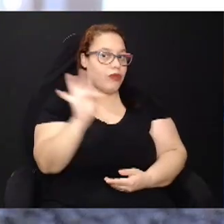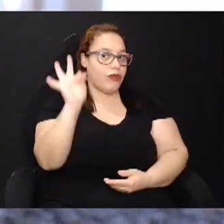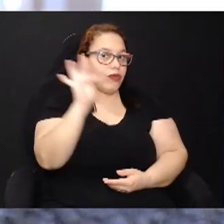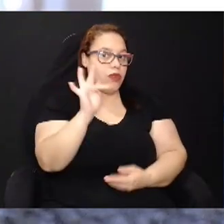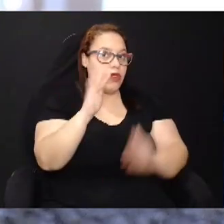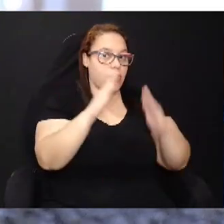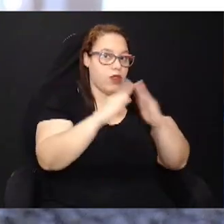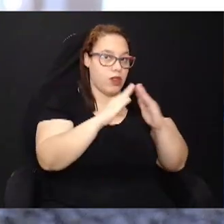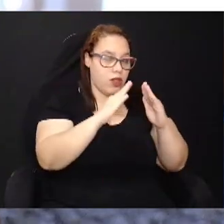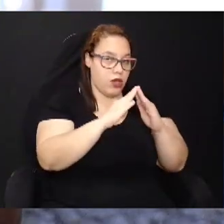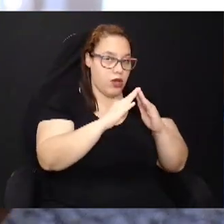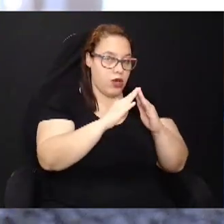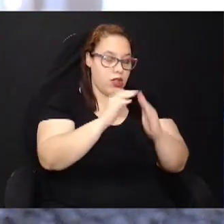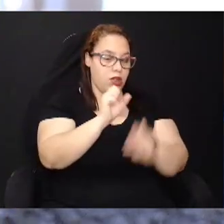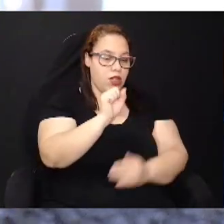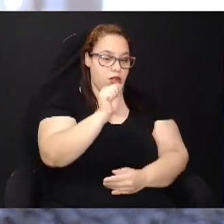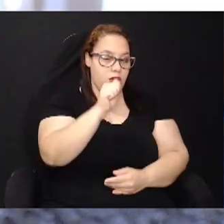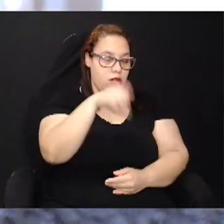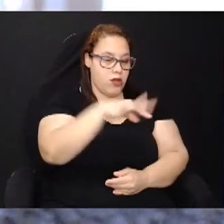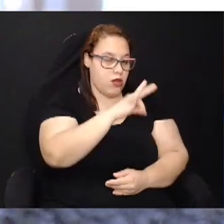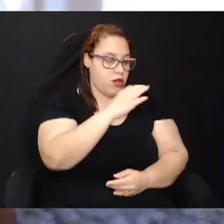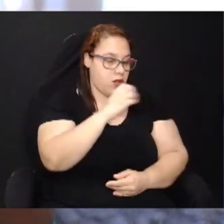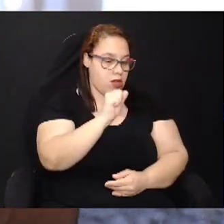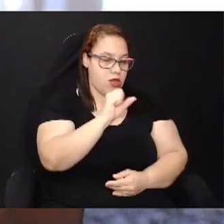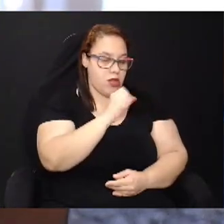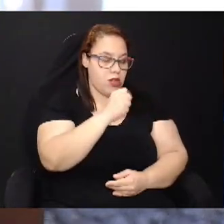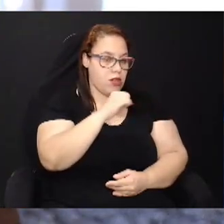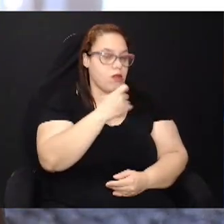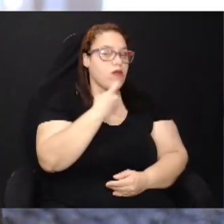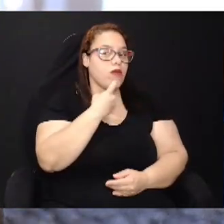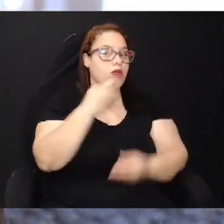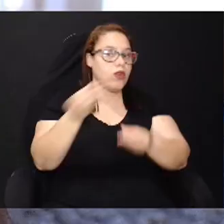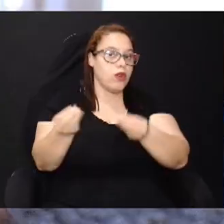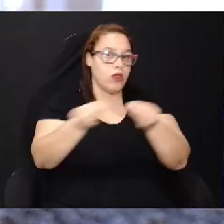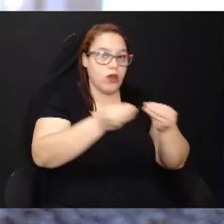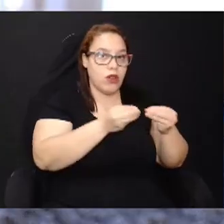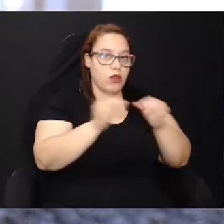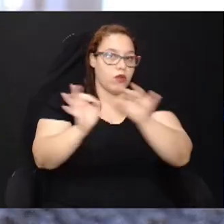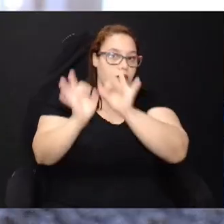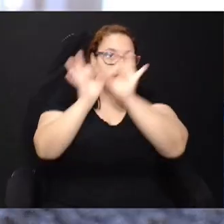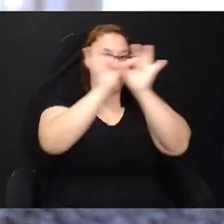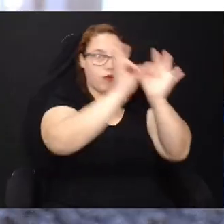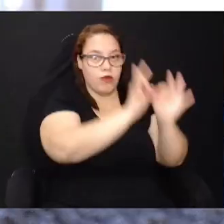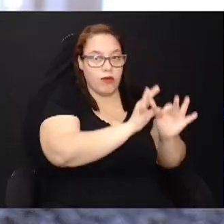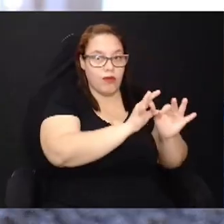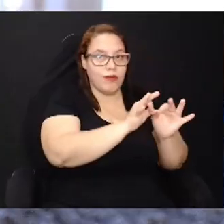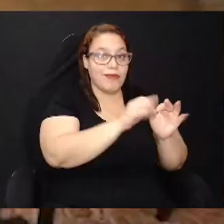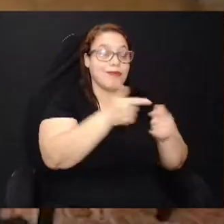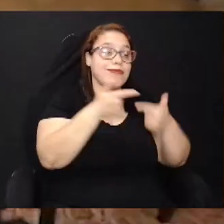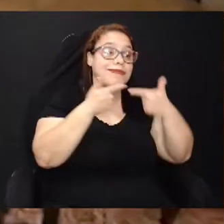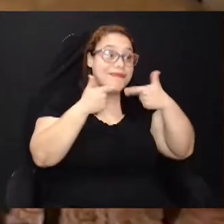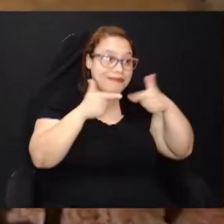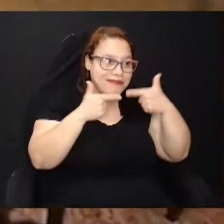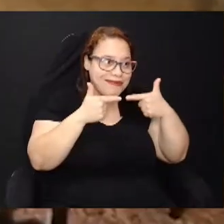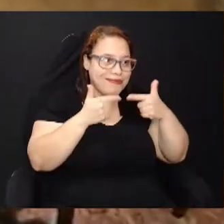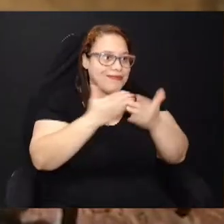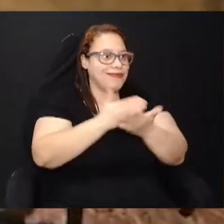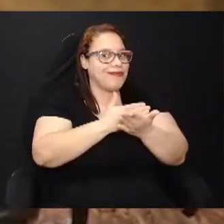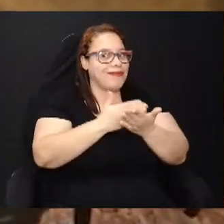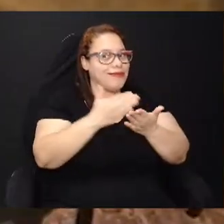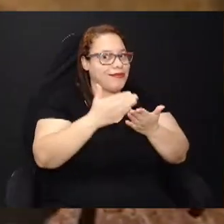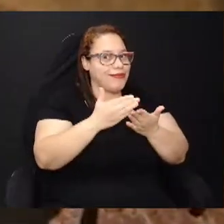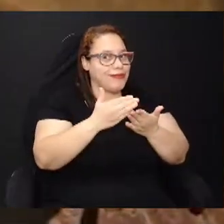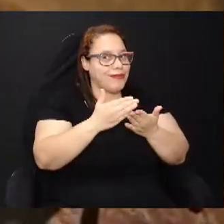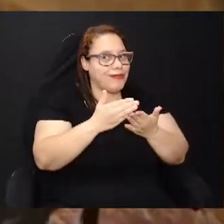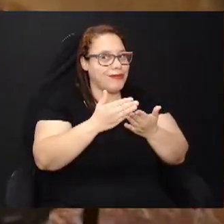Campinas. E trazíamos os pacientes para assistir, normalmente eram comédias, e a partir daí a gente vai vendo a